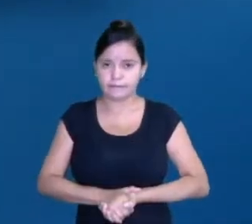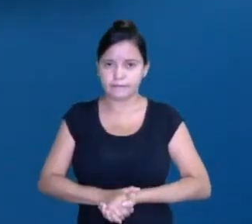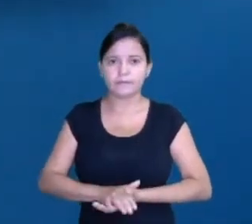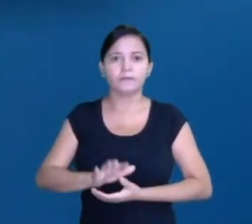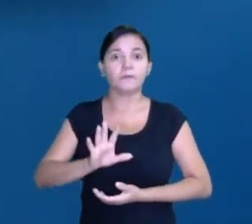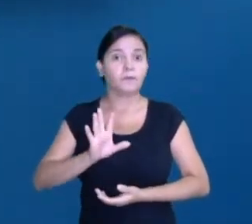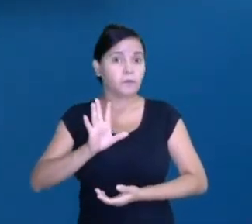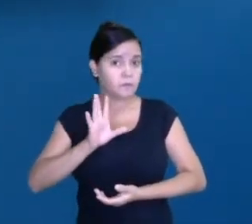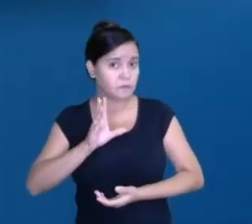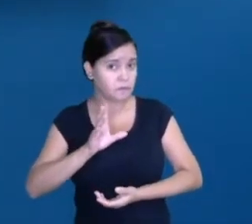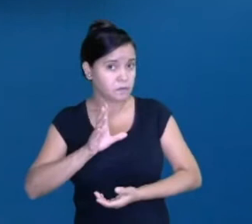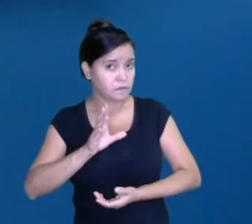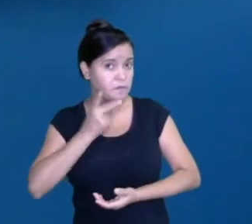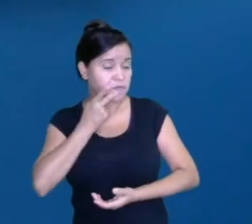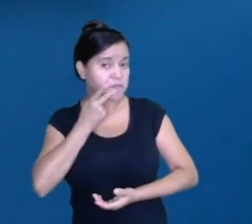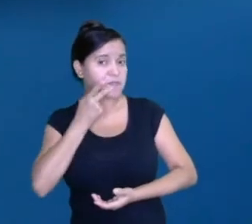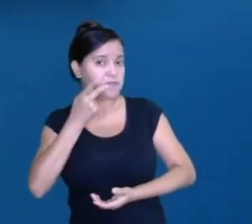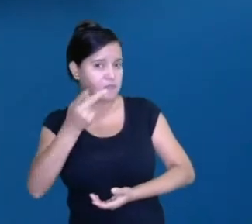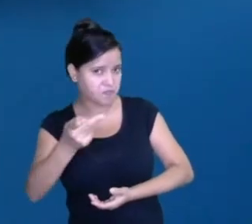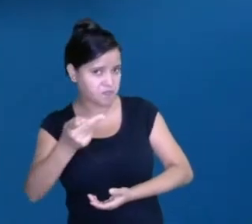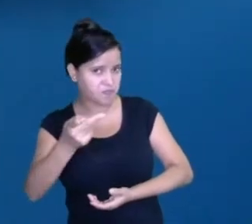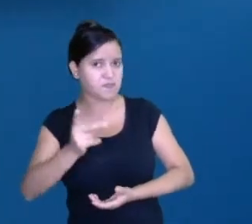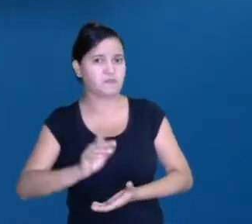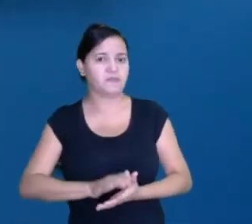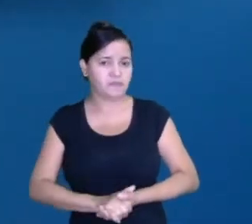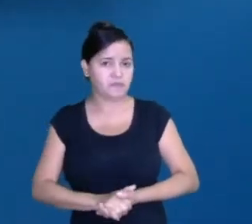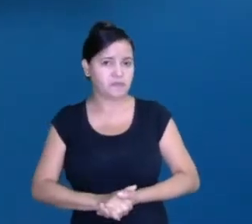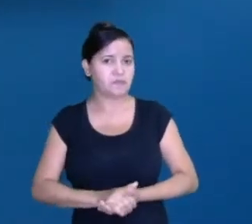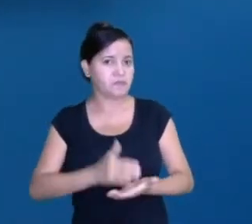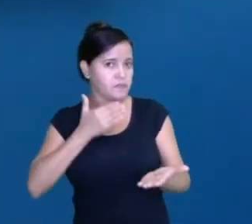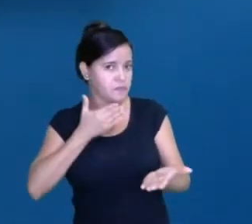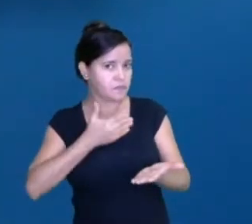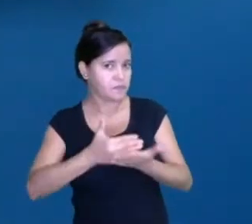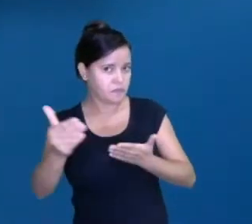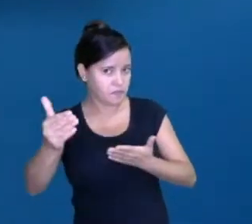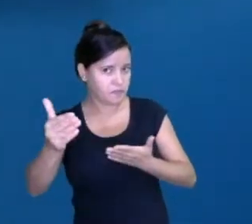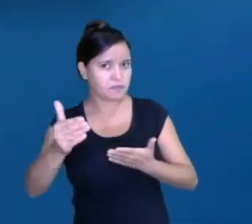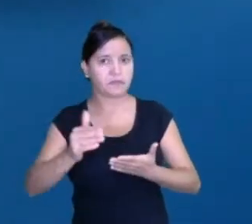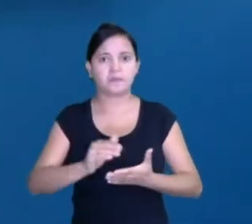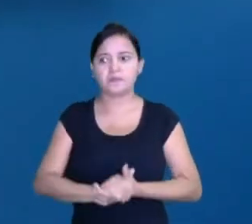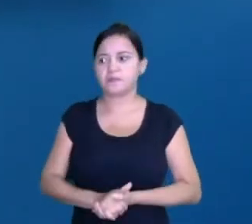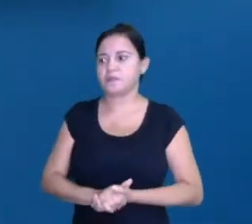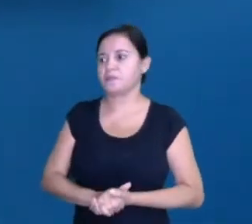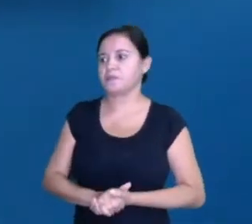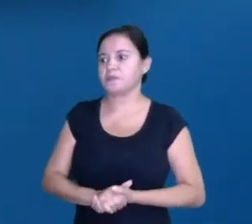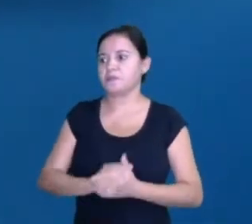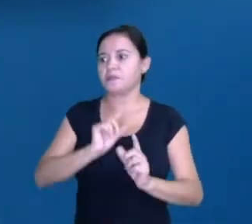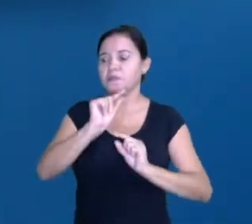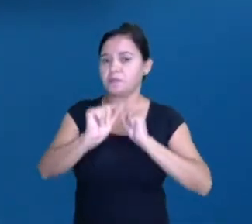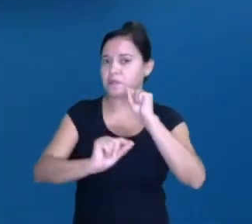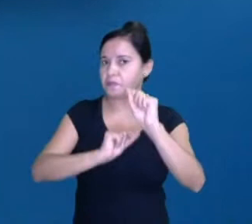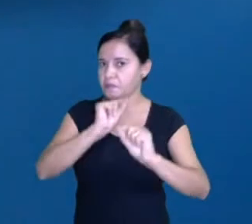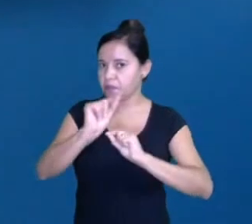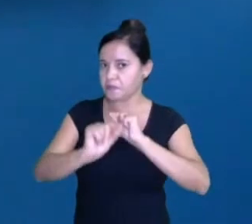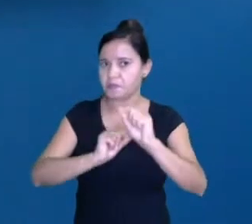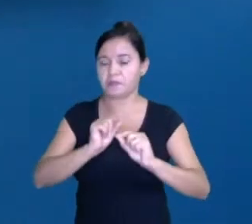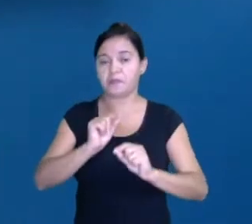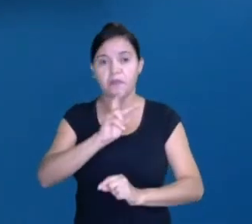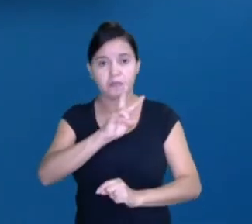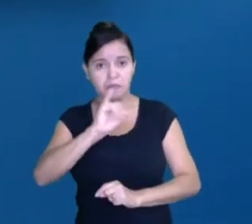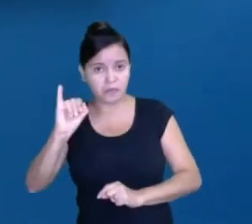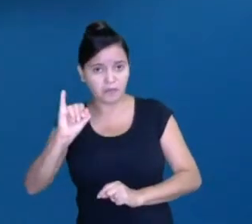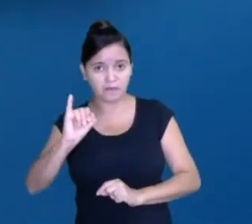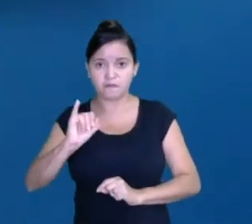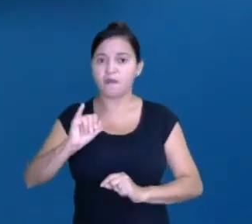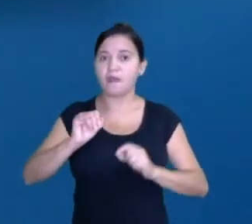gente fala então do sistema inicialmente endócrino, é que ele vai jogar o seu produto,